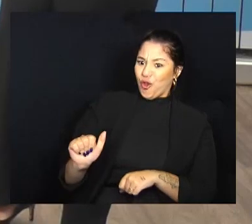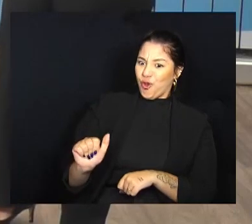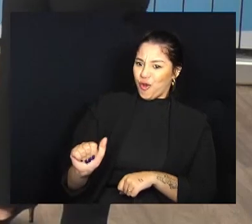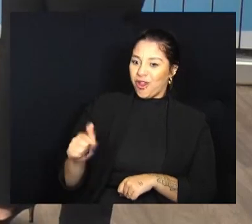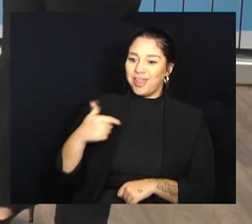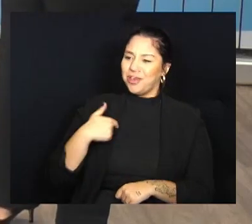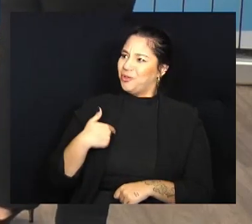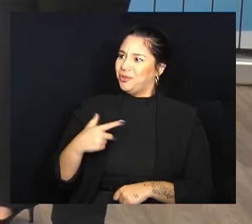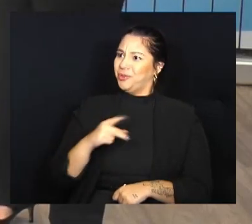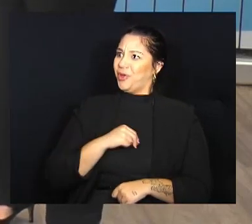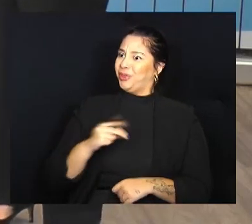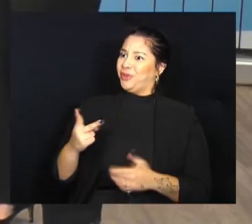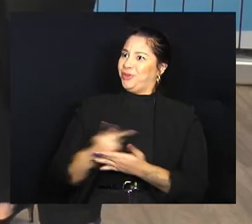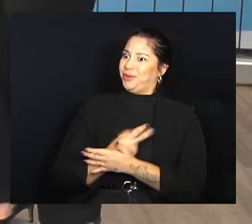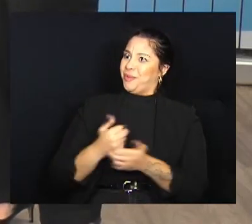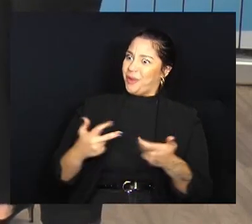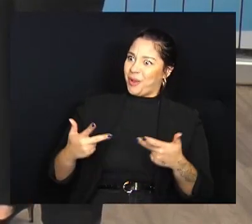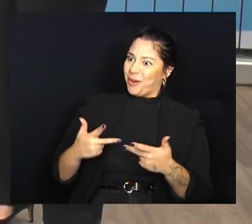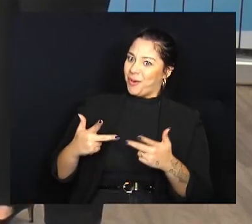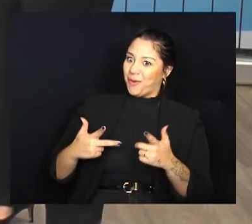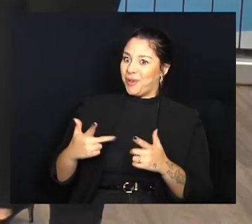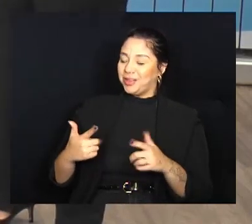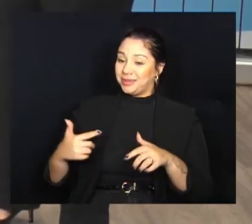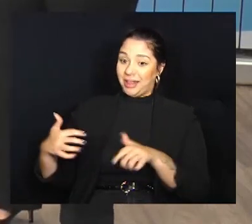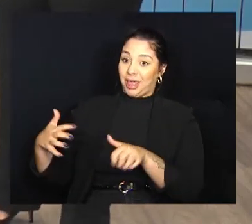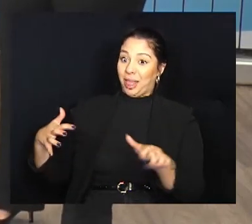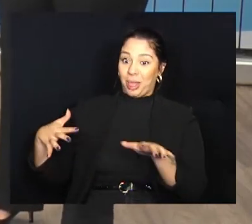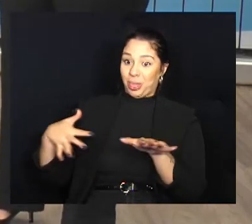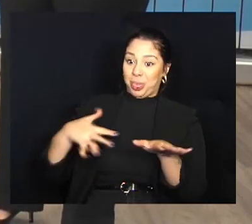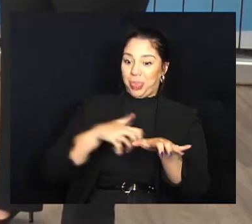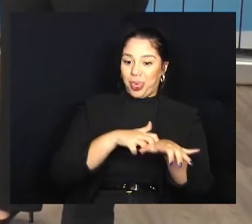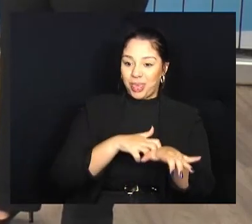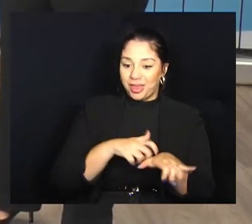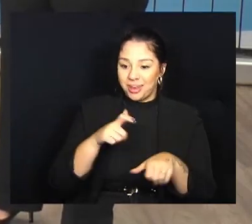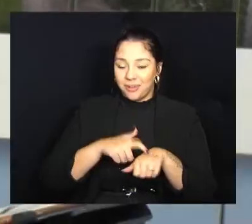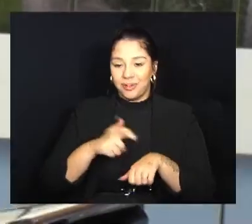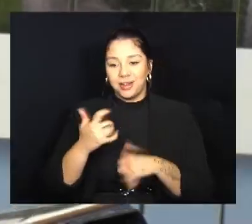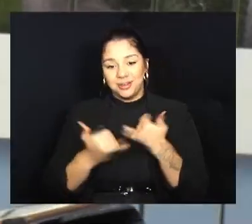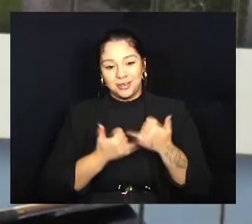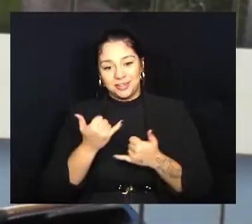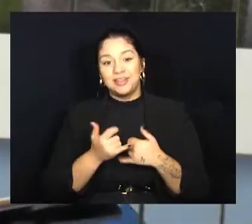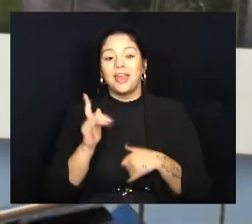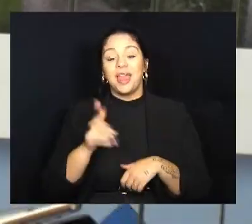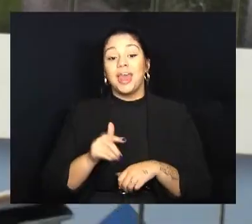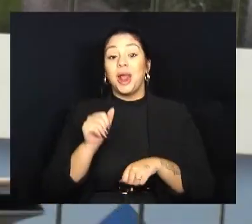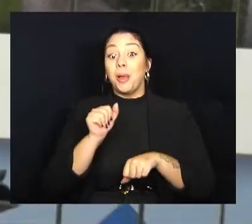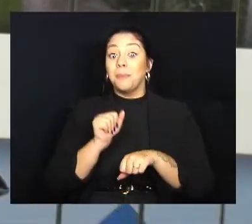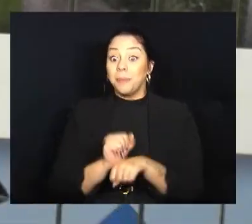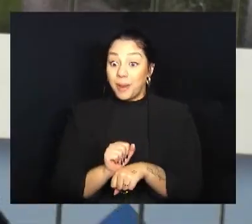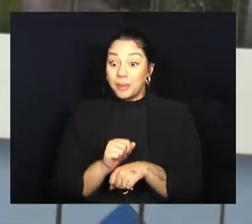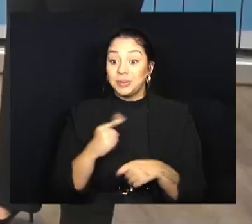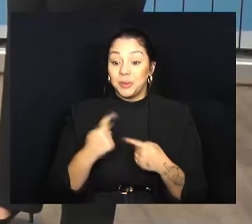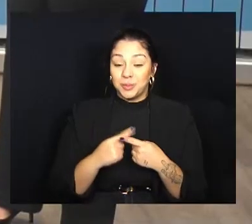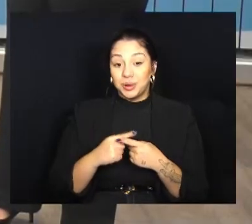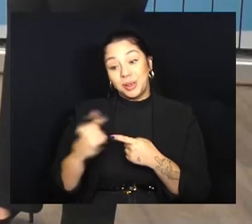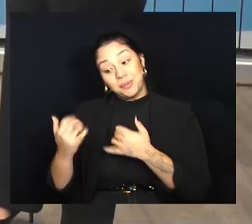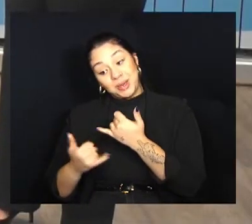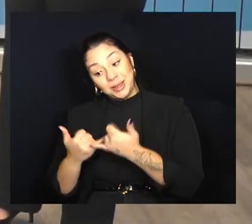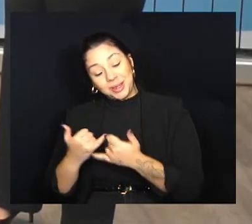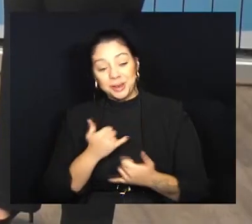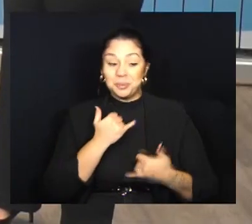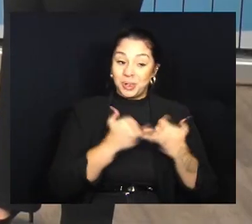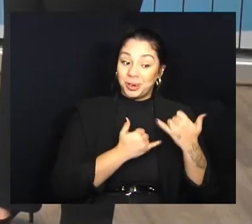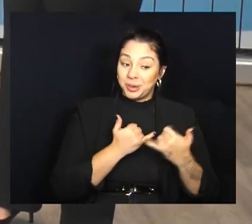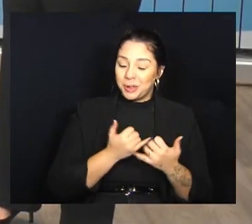achei, meu Deus, aconteceu um acidente. Alguma coisa nessa brincadeira criança. aí. Não. Era uma pausa, justamente porque entre uma brincadeira e outra